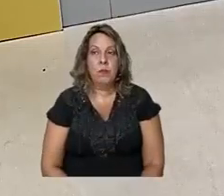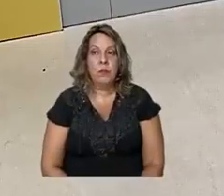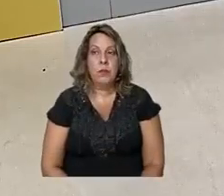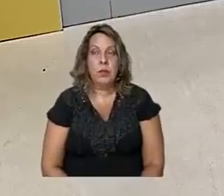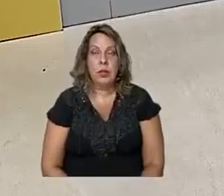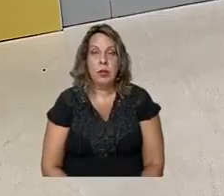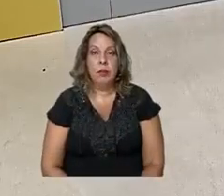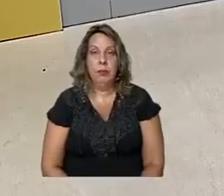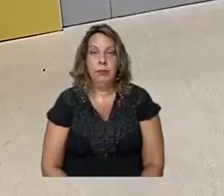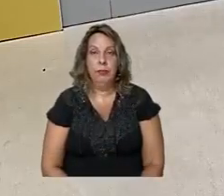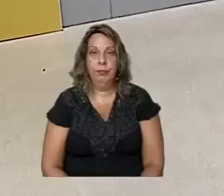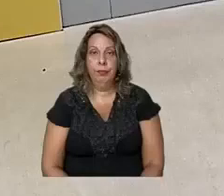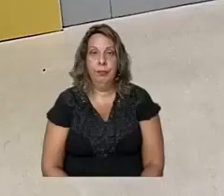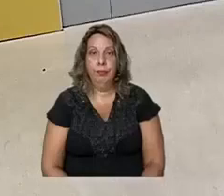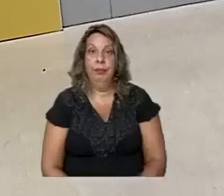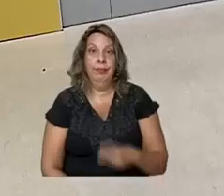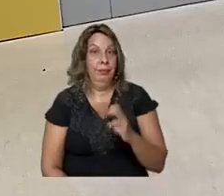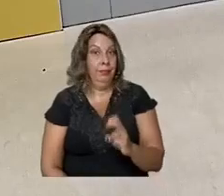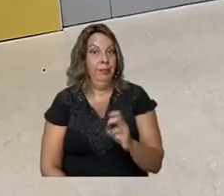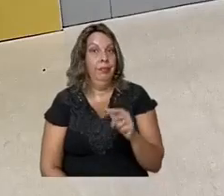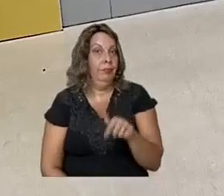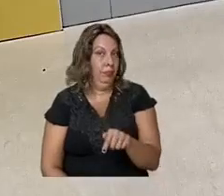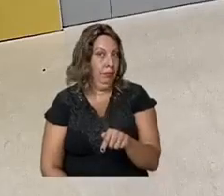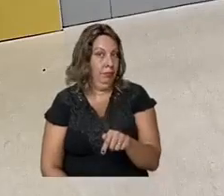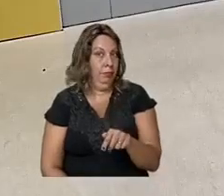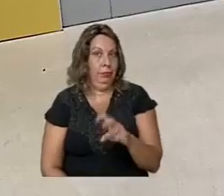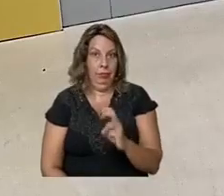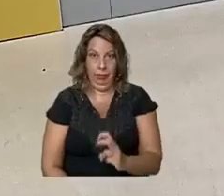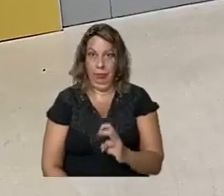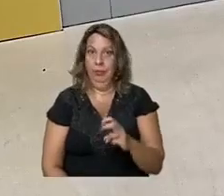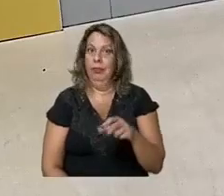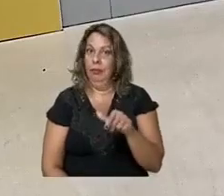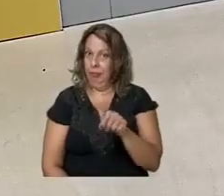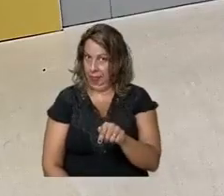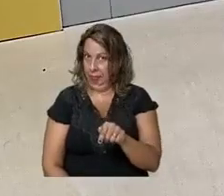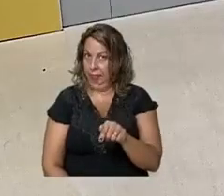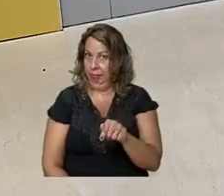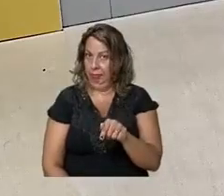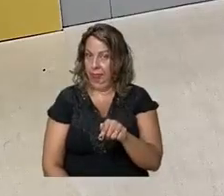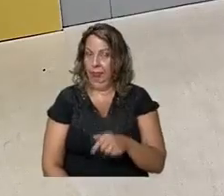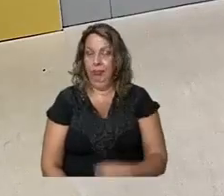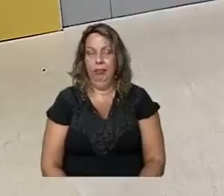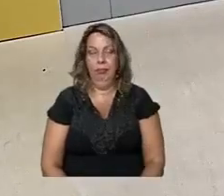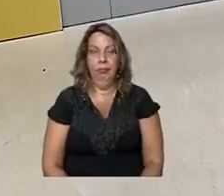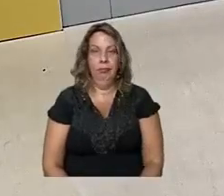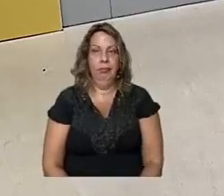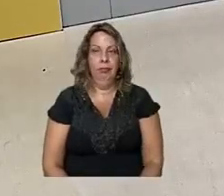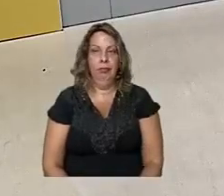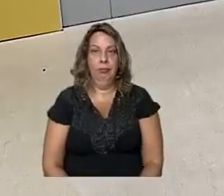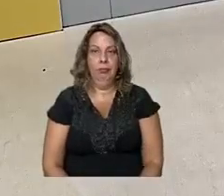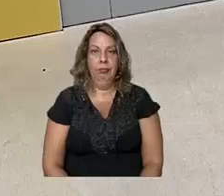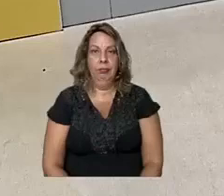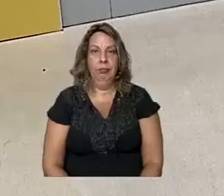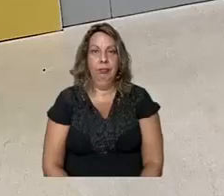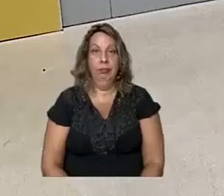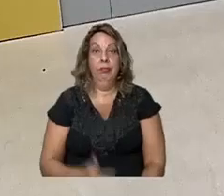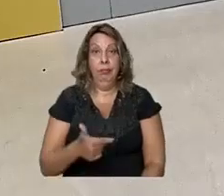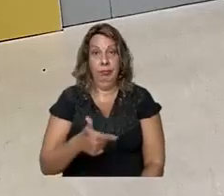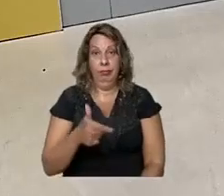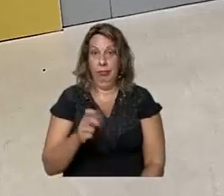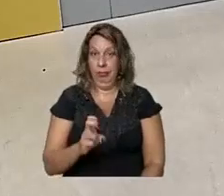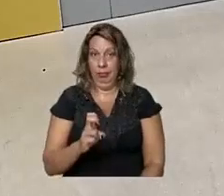sorteado e valendo, 57 na sequência, 53, 57, pode marcar, marca